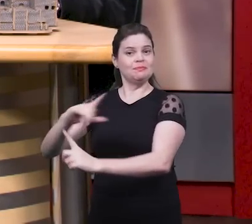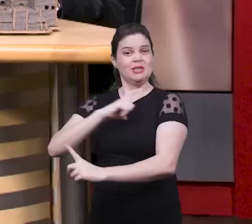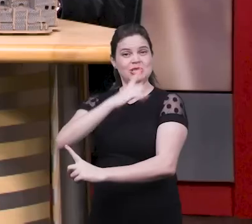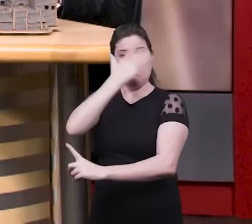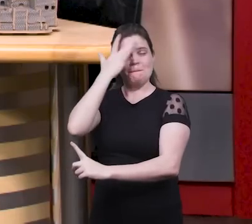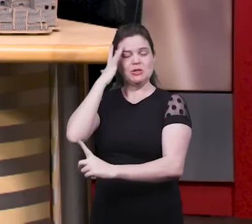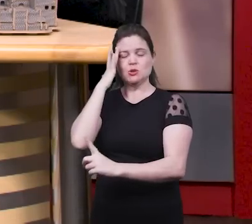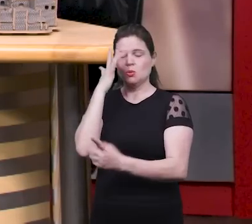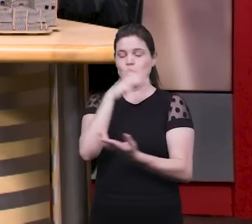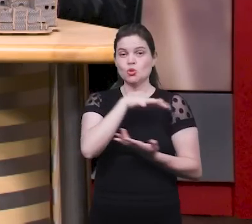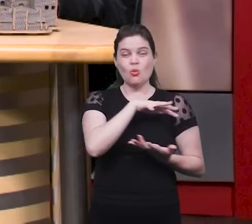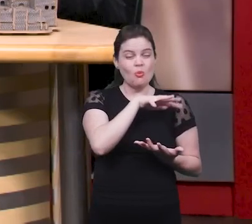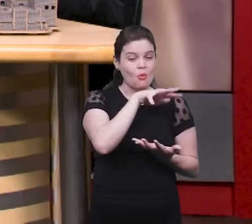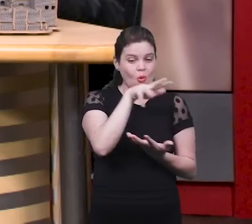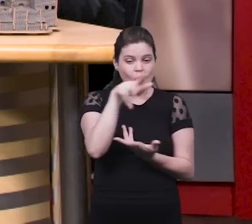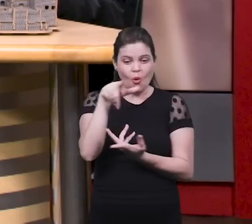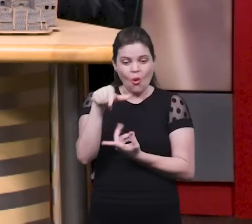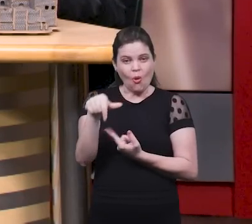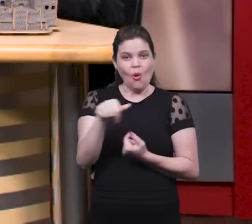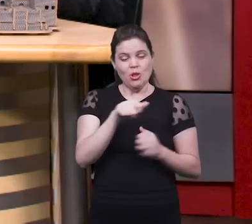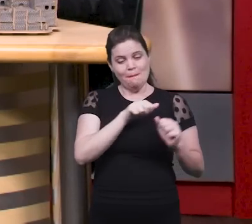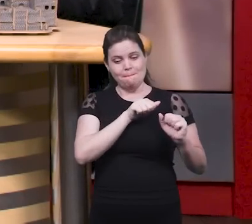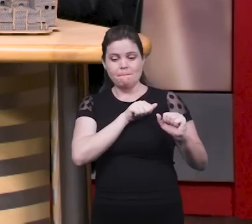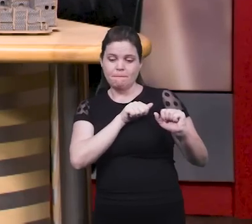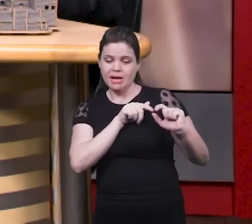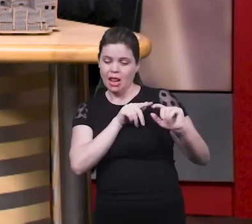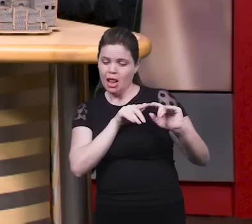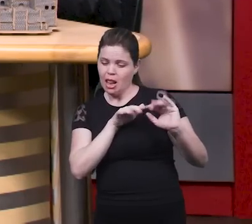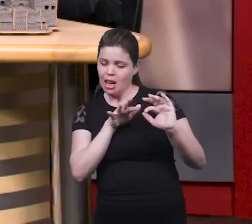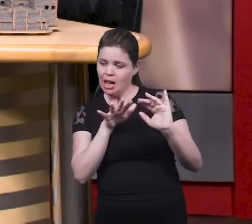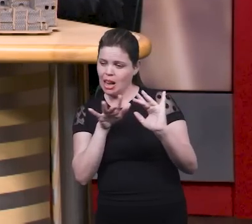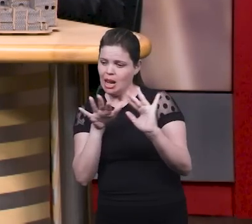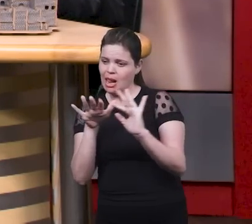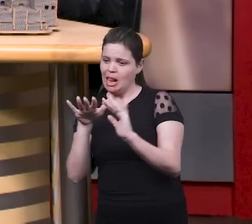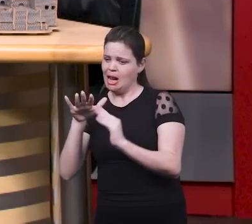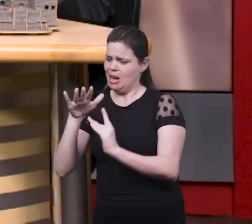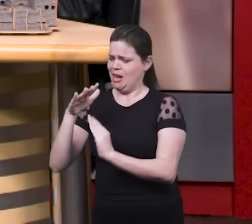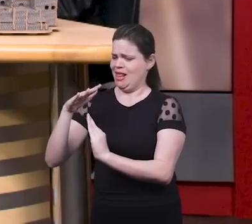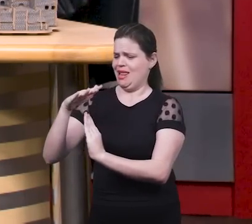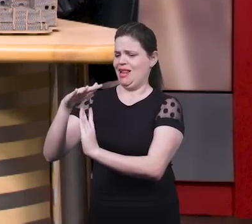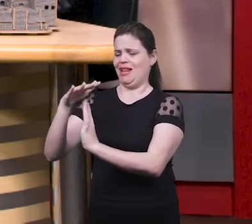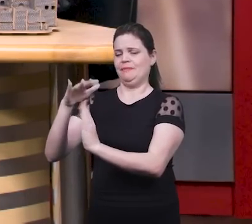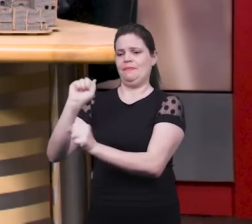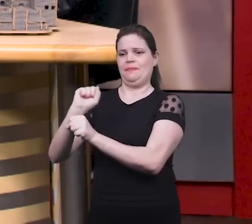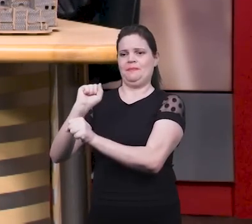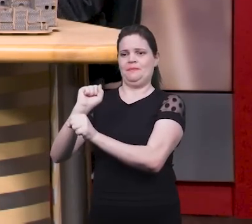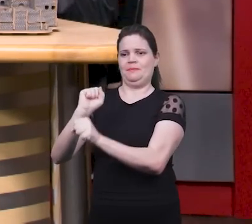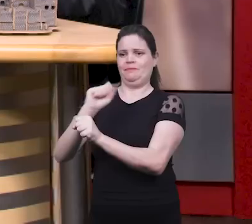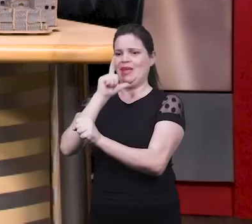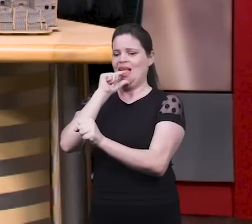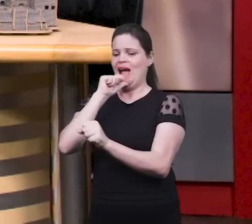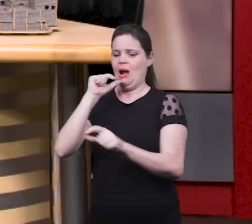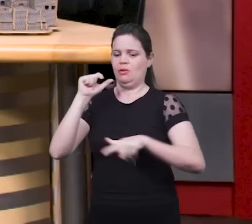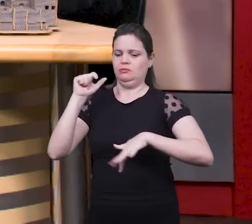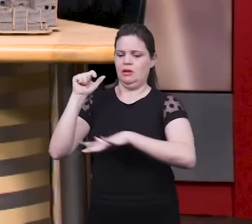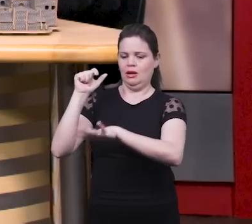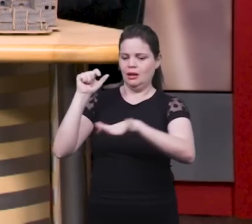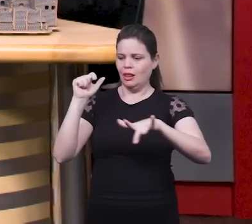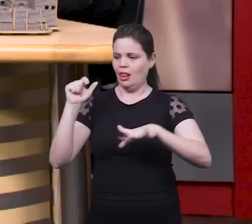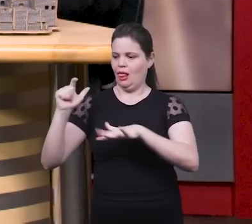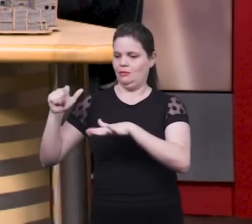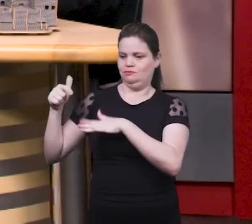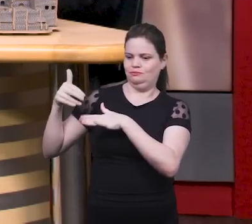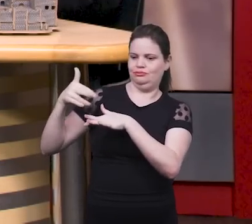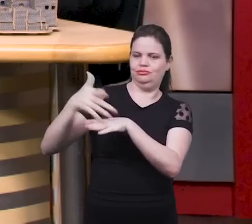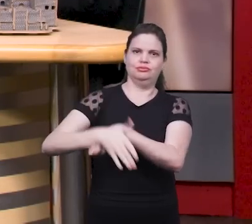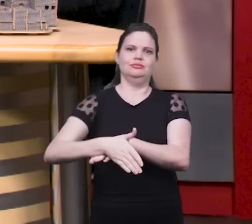inteiro, né? Vinham para fazer as purificações, e aí teve essas histórias que o pastor Luiz Eugênio vai falar melhor dela. É interessante lembrar que tem